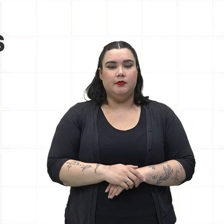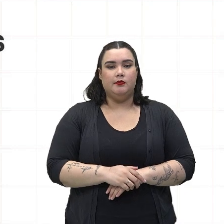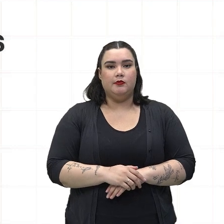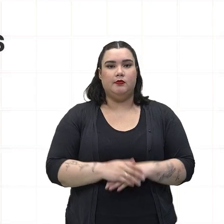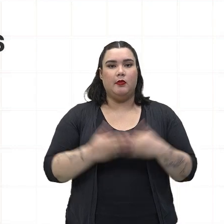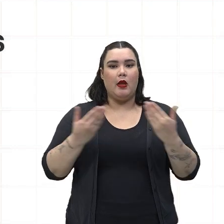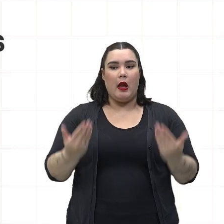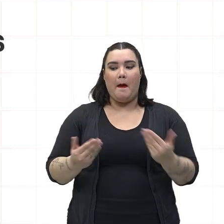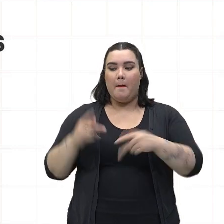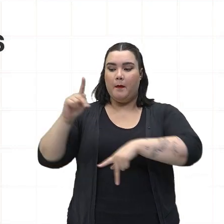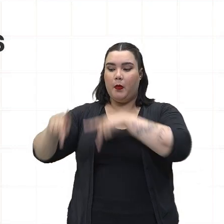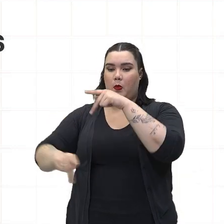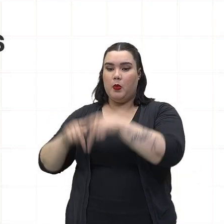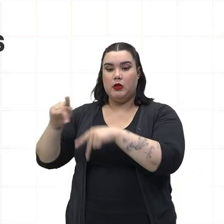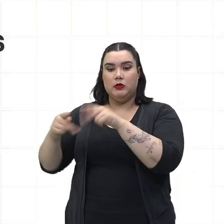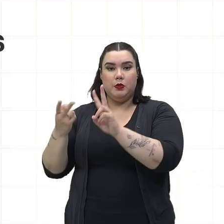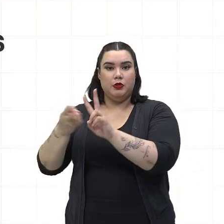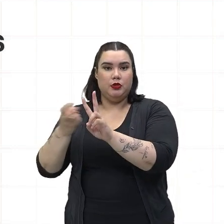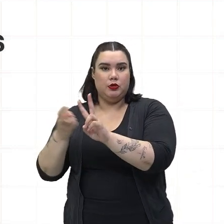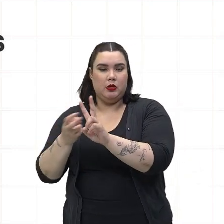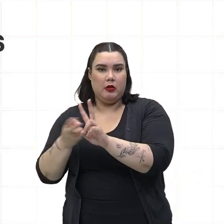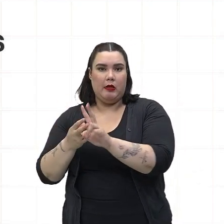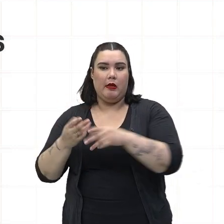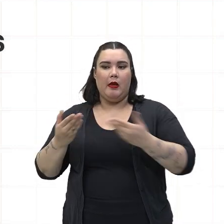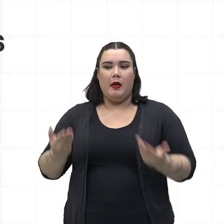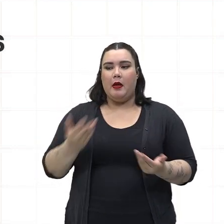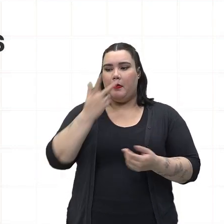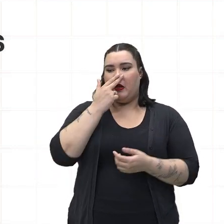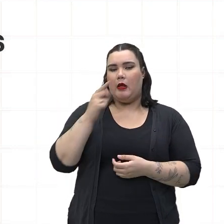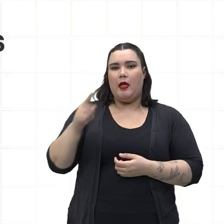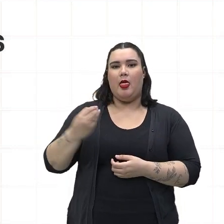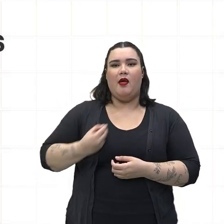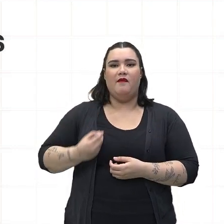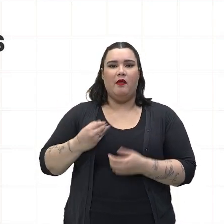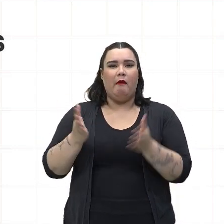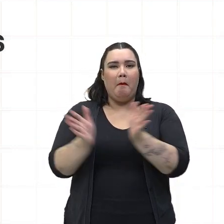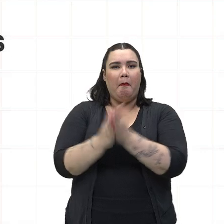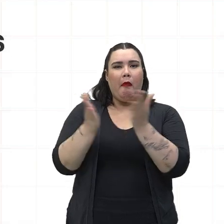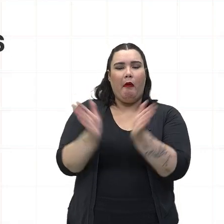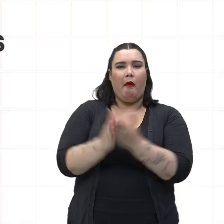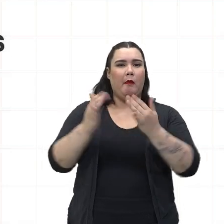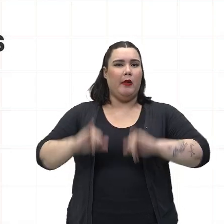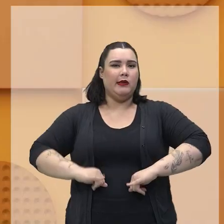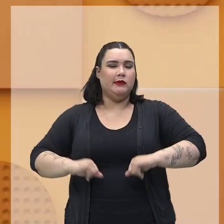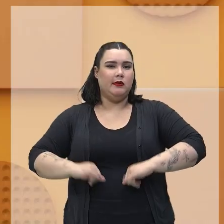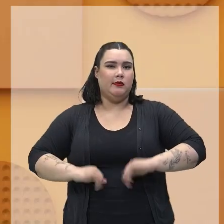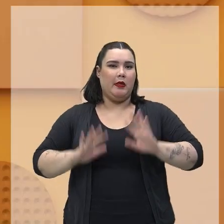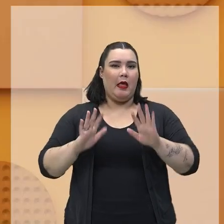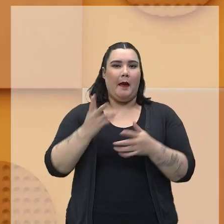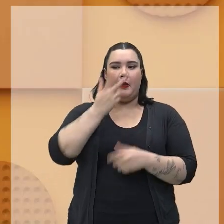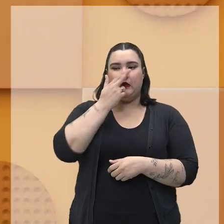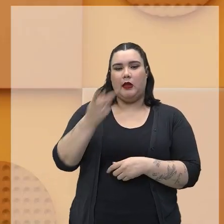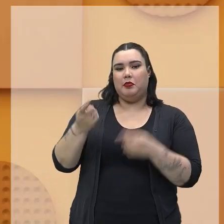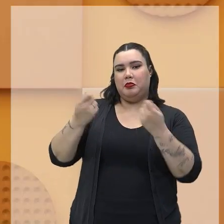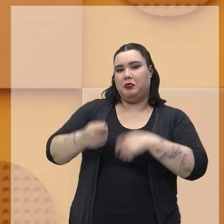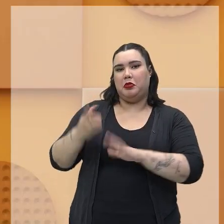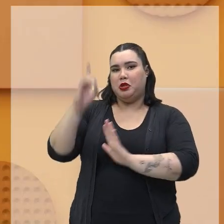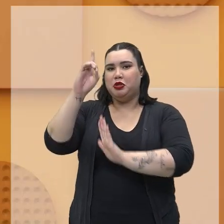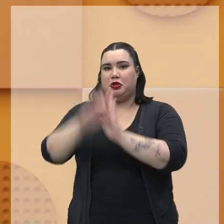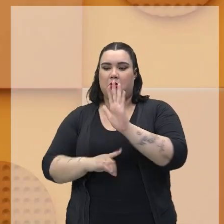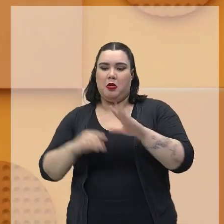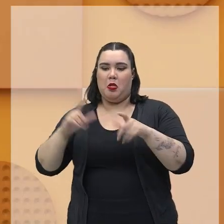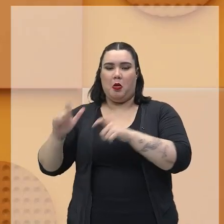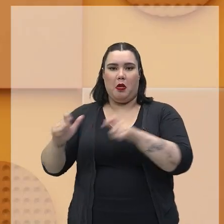as populações indígenas como indivíduos que estão ali à margem da sociedade, portanto, não têm direito à terra.